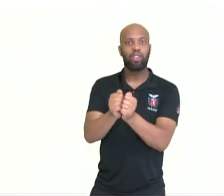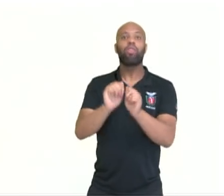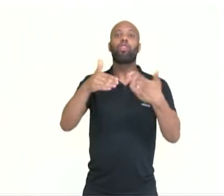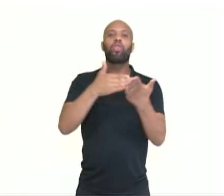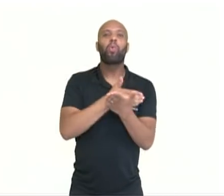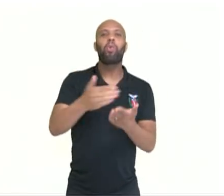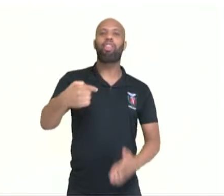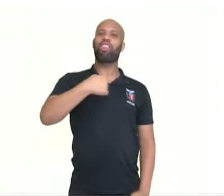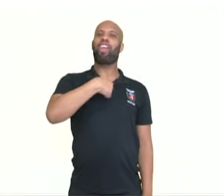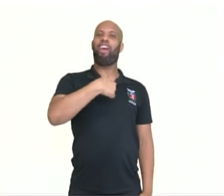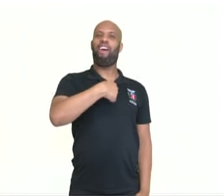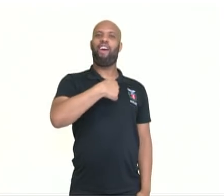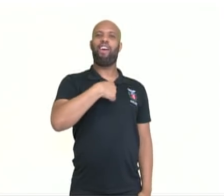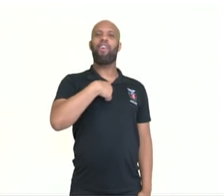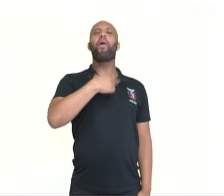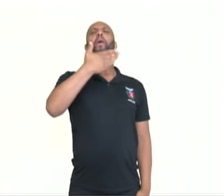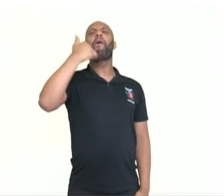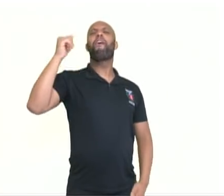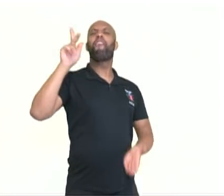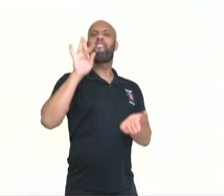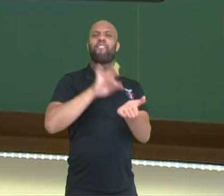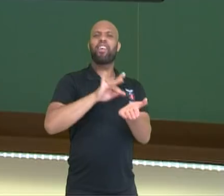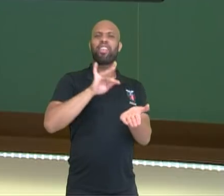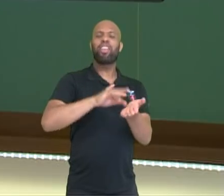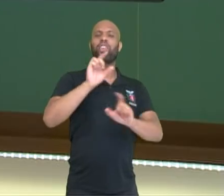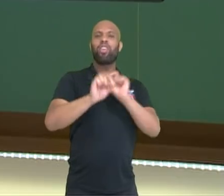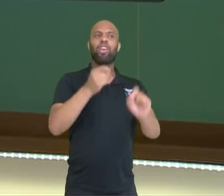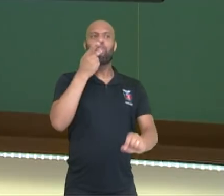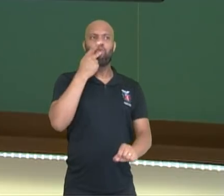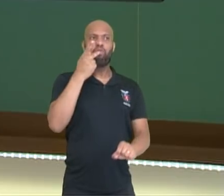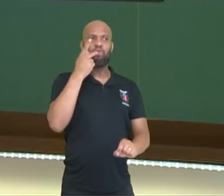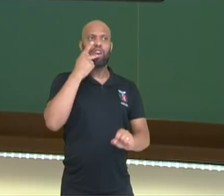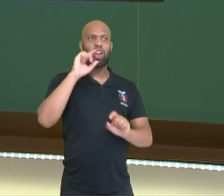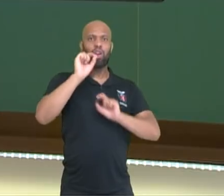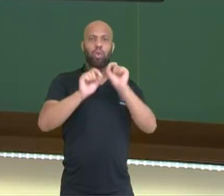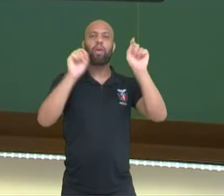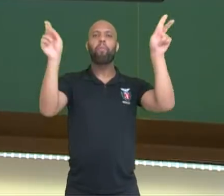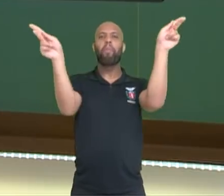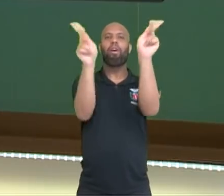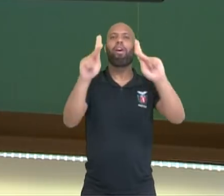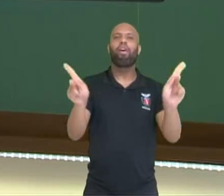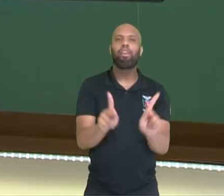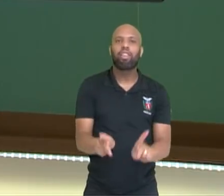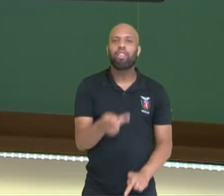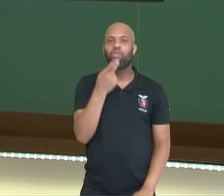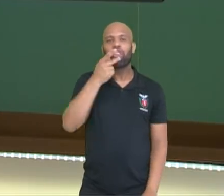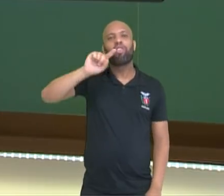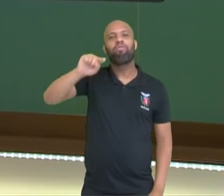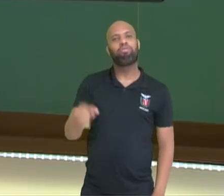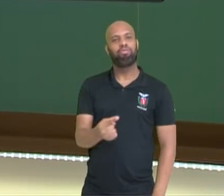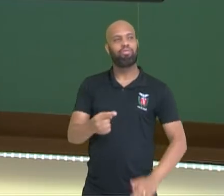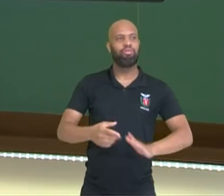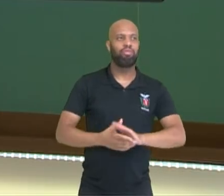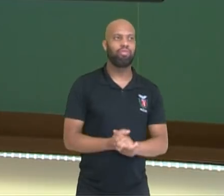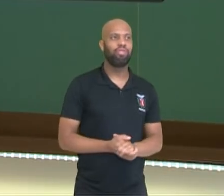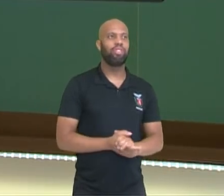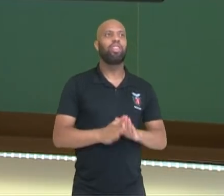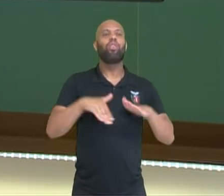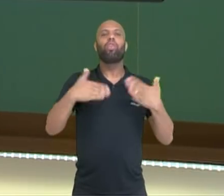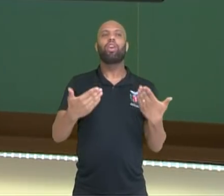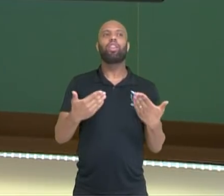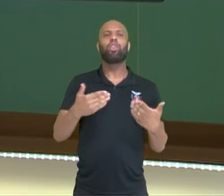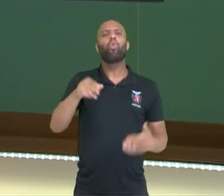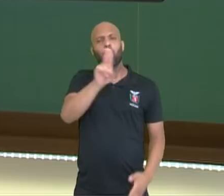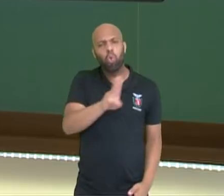entro eu. O melhor mesmo é nos chamarem para trazer paz, disse a vírgula. Então que nos